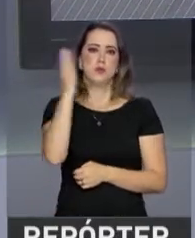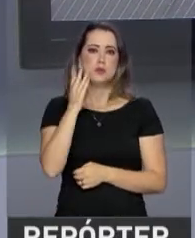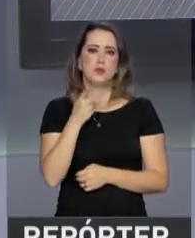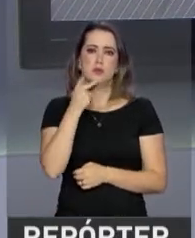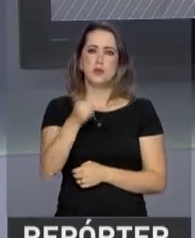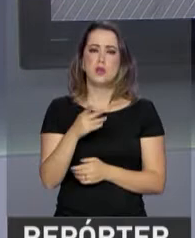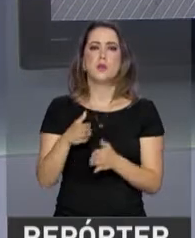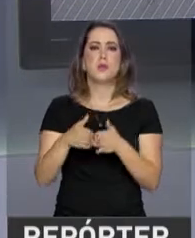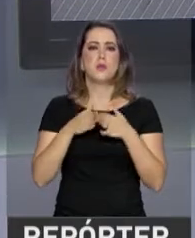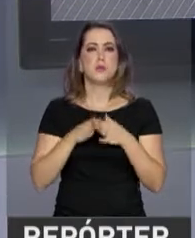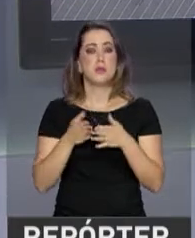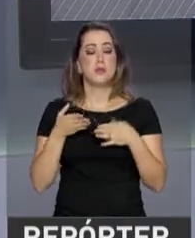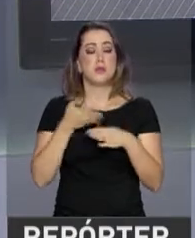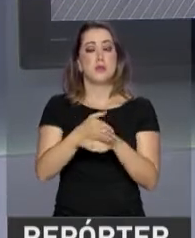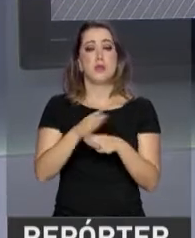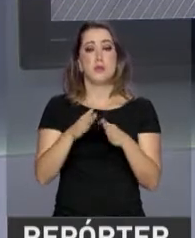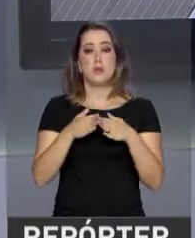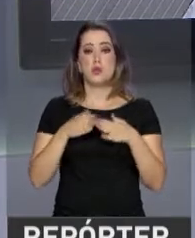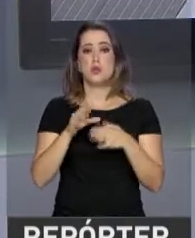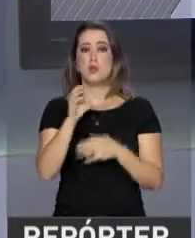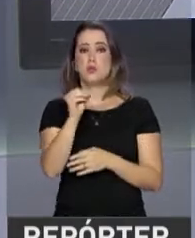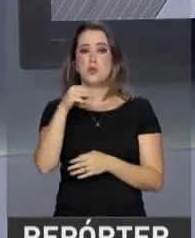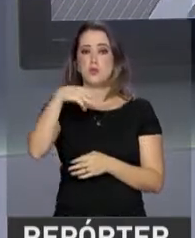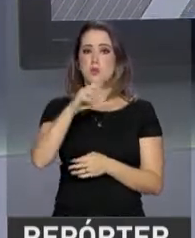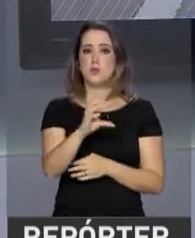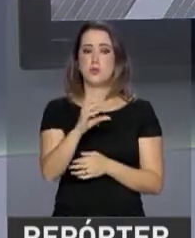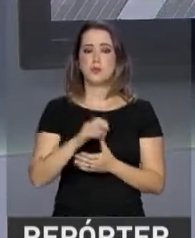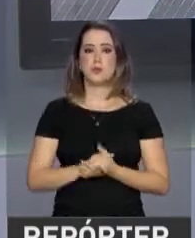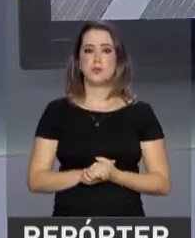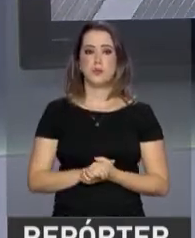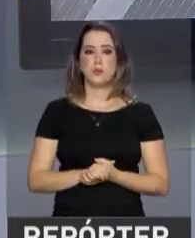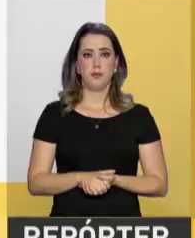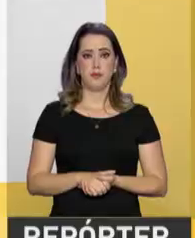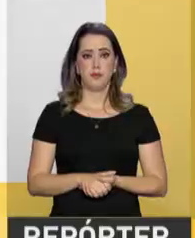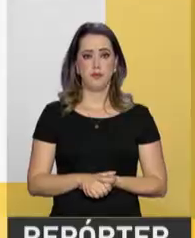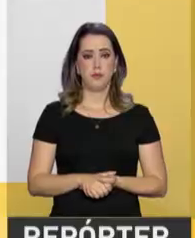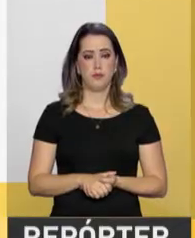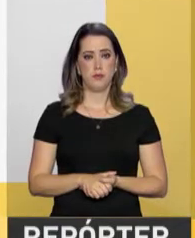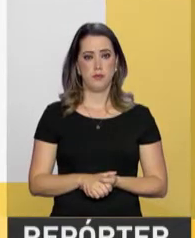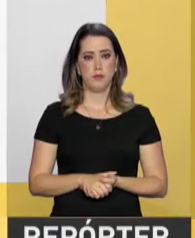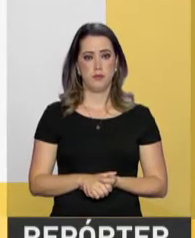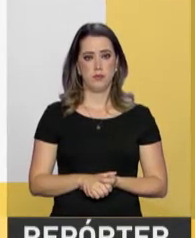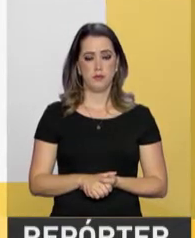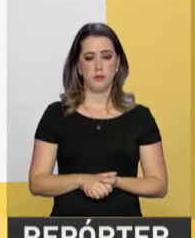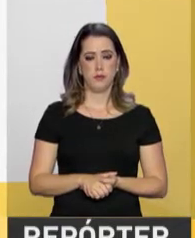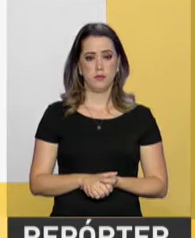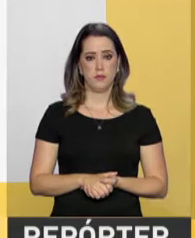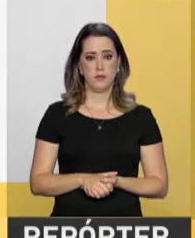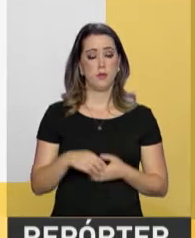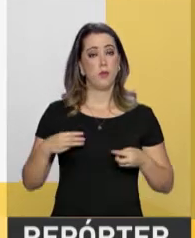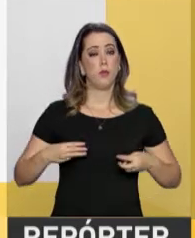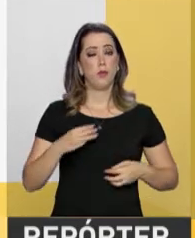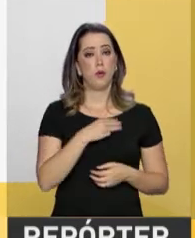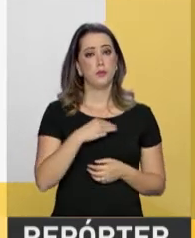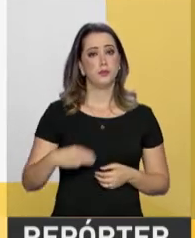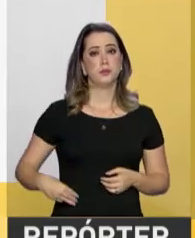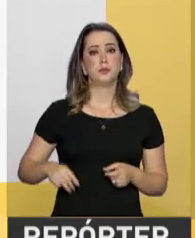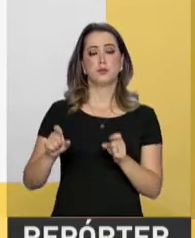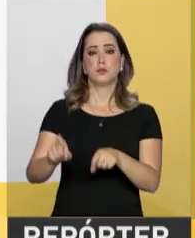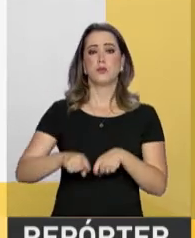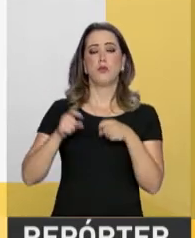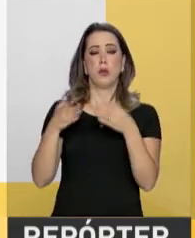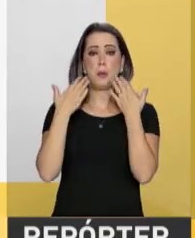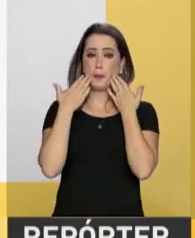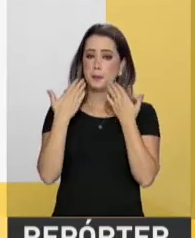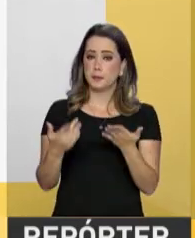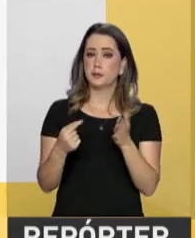vai recorrer à decisão na Organização Mundial do Comércio. O Ministério da Agricultura vai propor um painel, quer